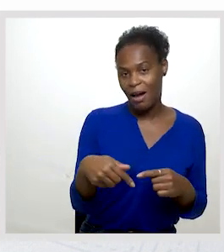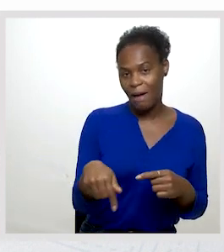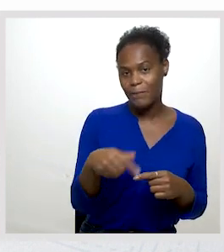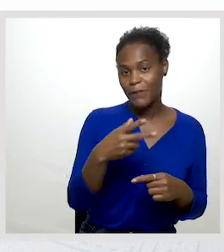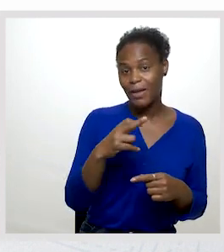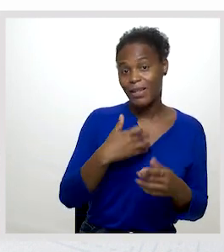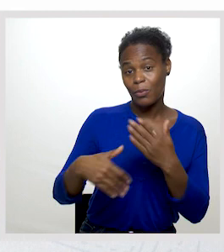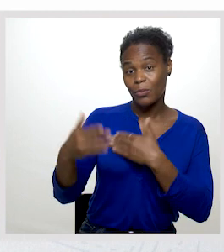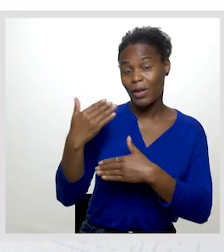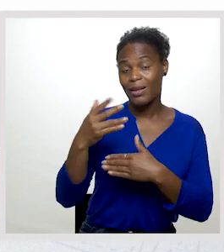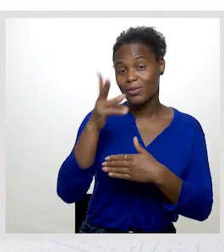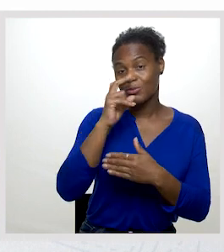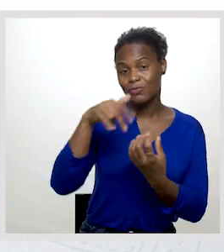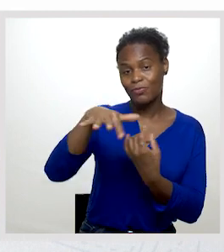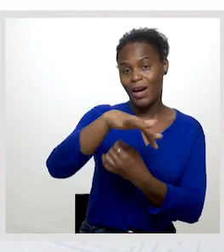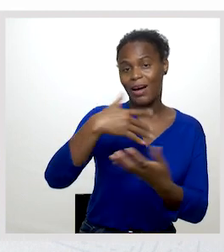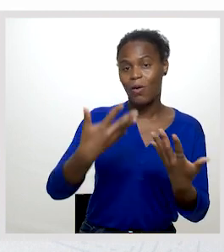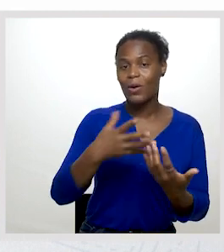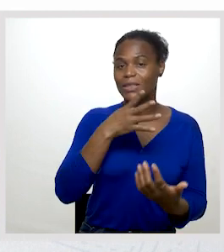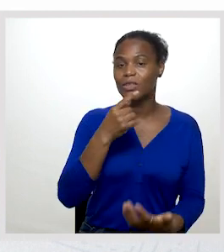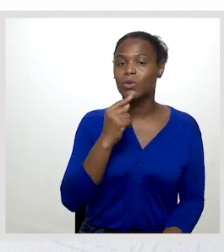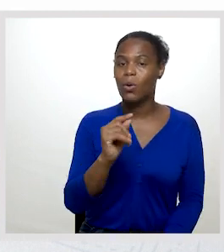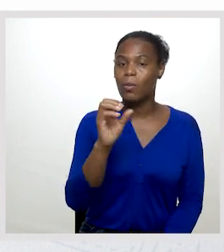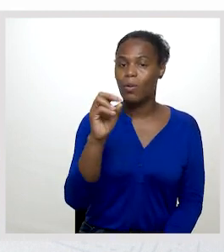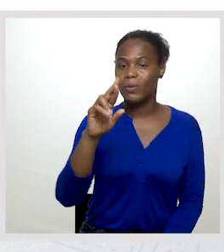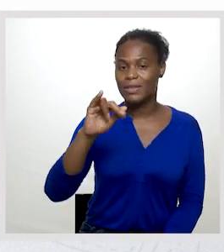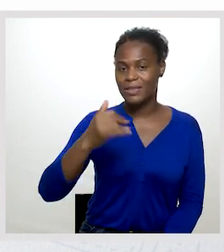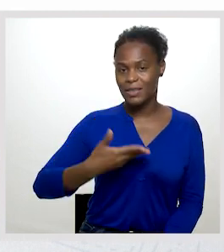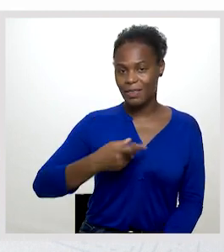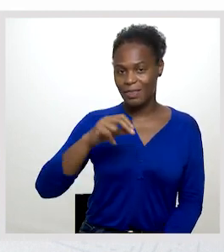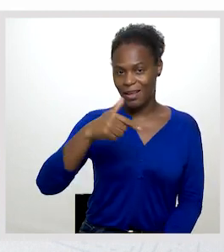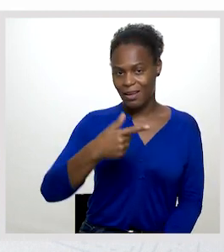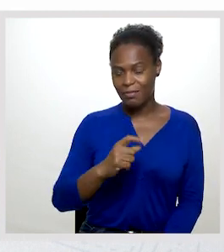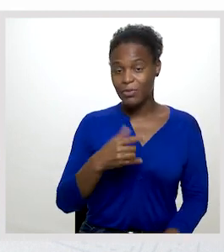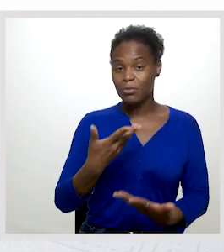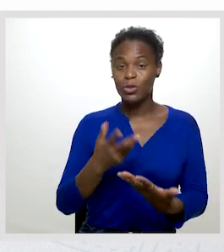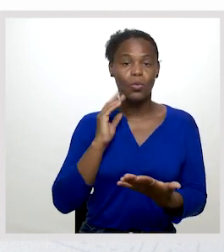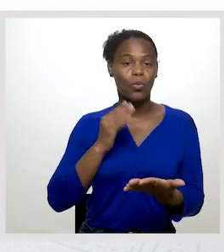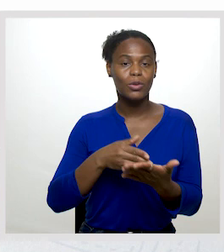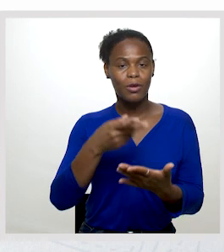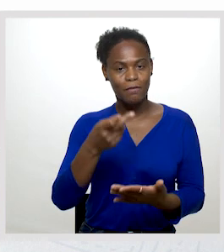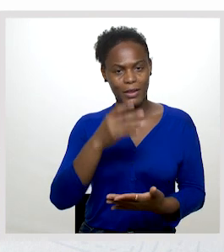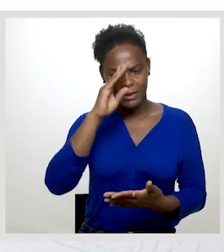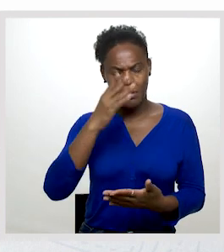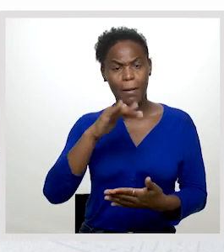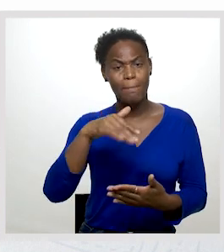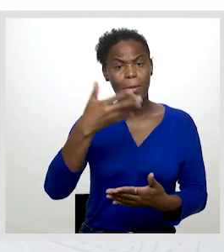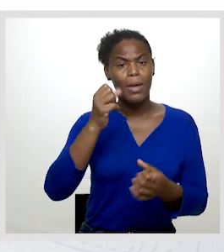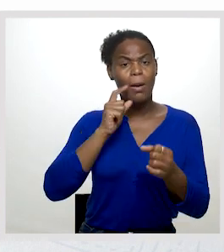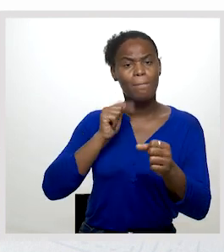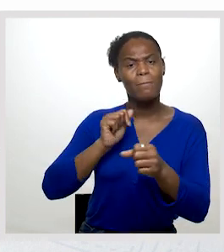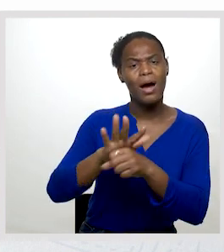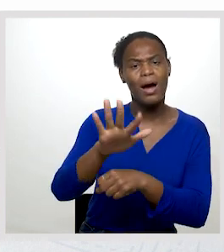e a atmosfera atual, que nós chamamos de oxidante. E por último, ficamos a saber da formação dos